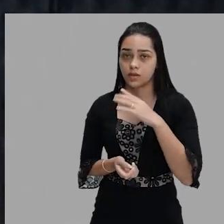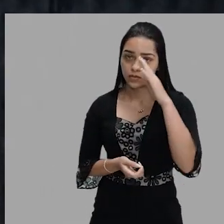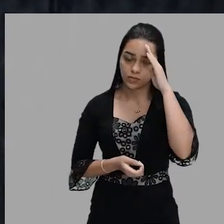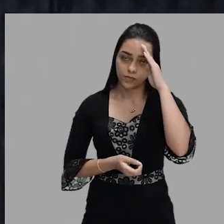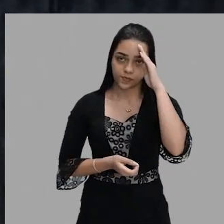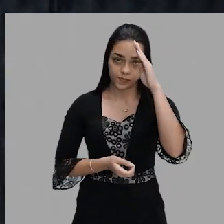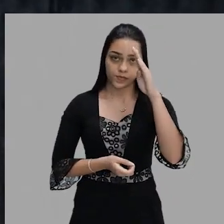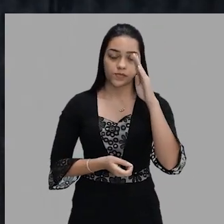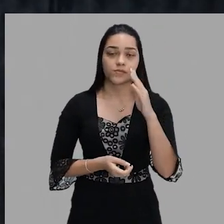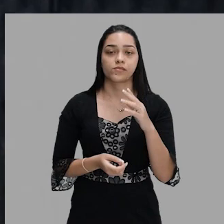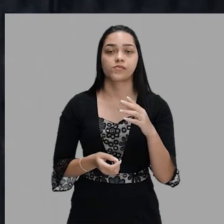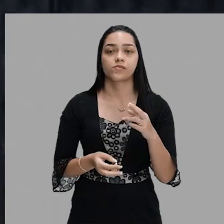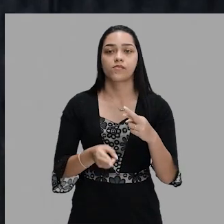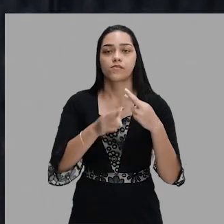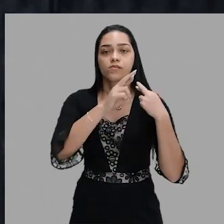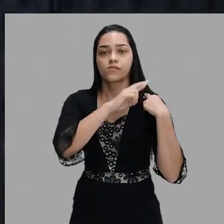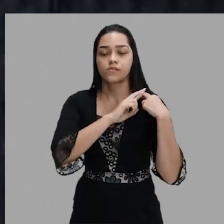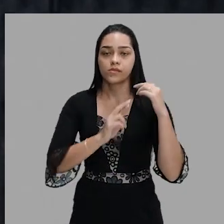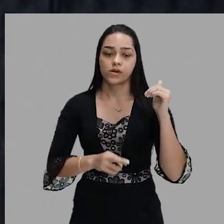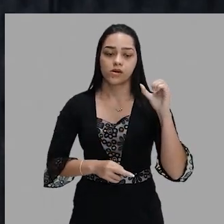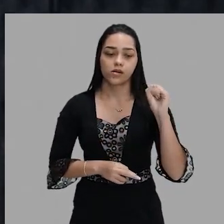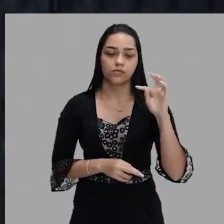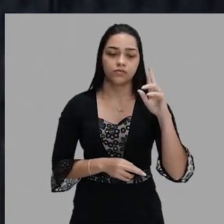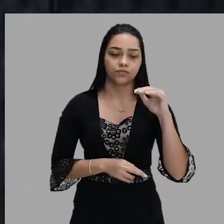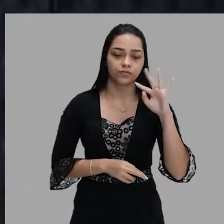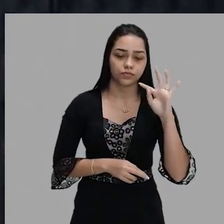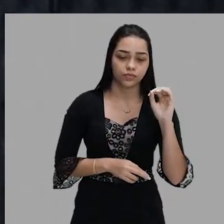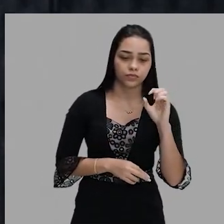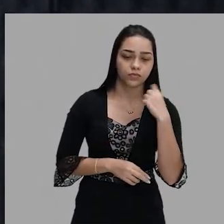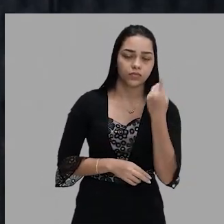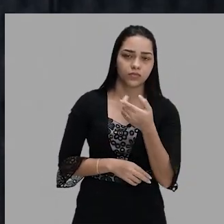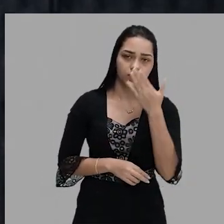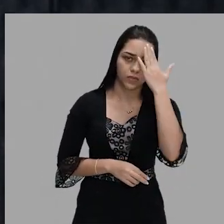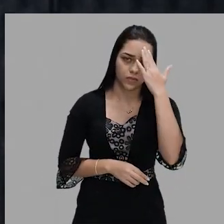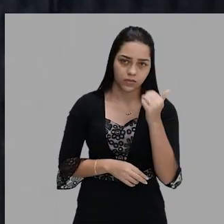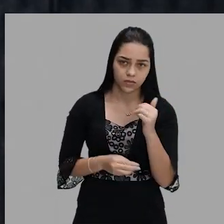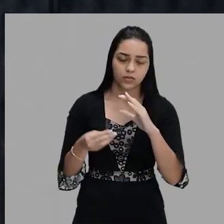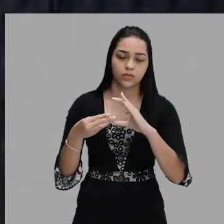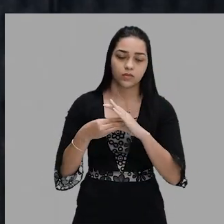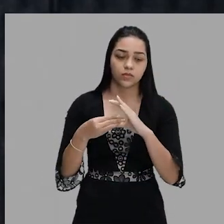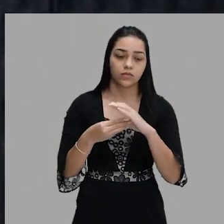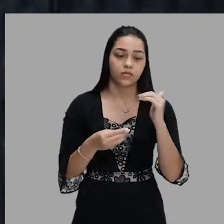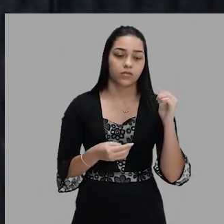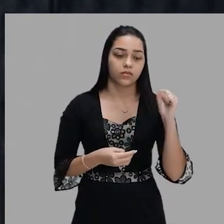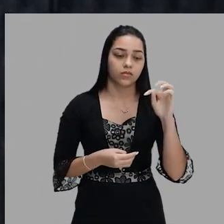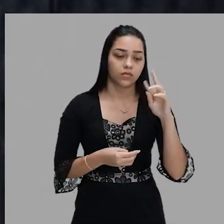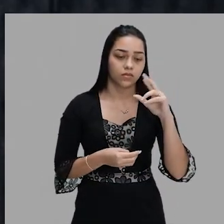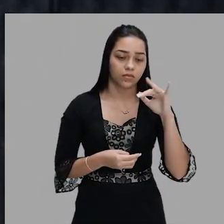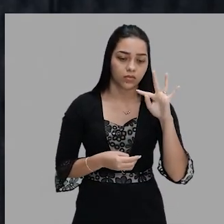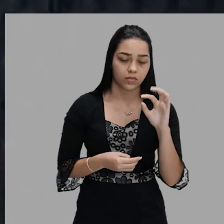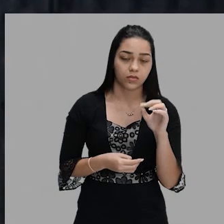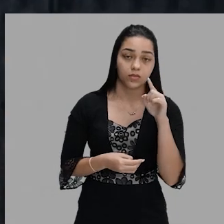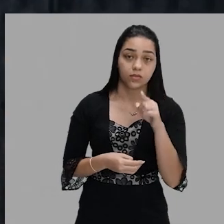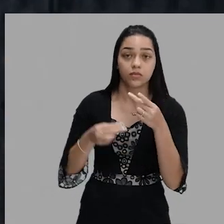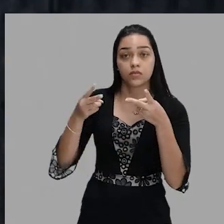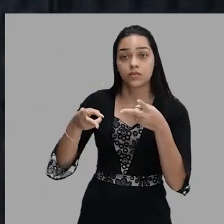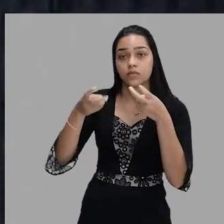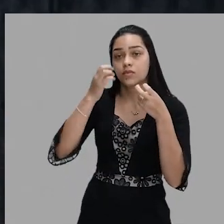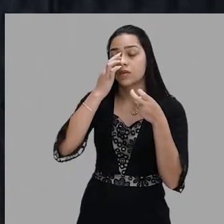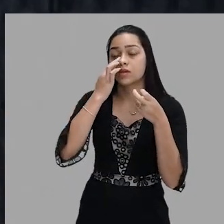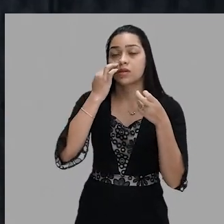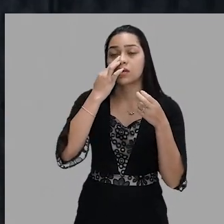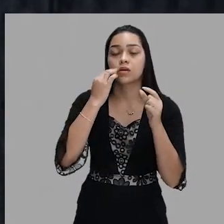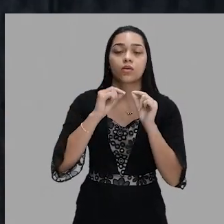principais funções dos astrócitos. Para a gente identificar uma célula do astrócito, basta você perceber